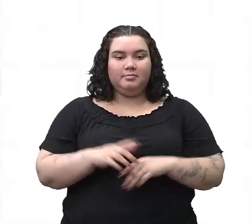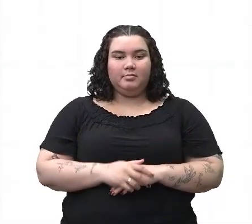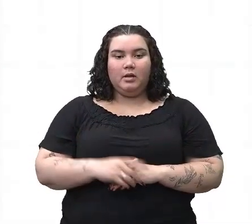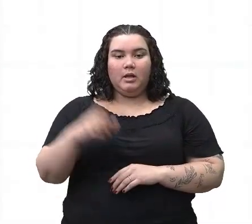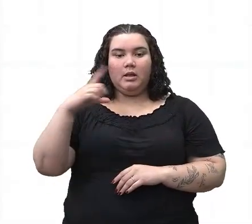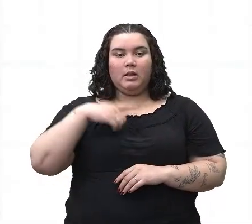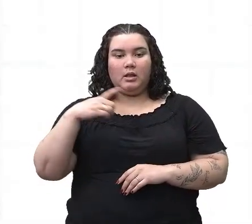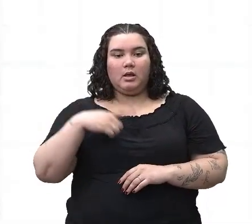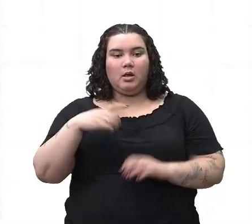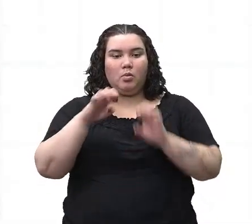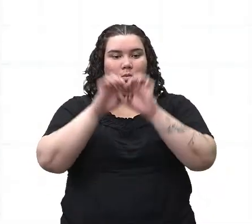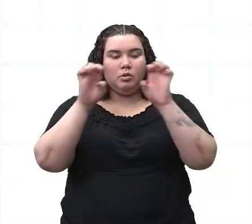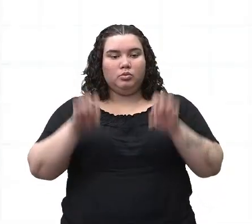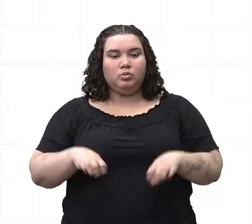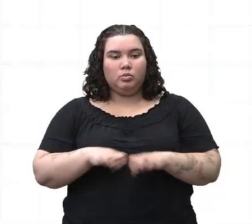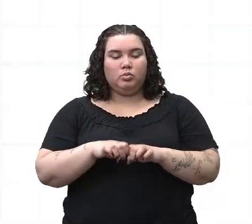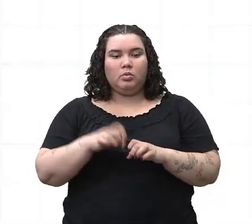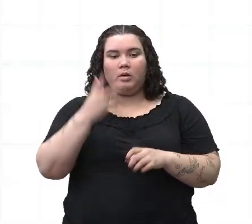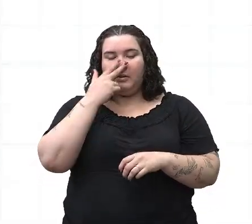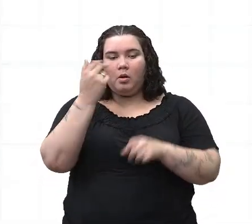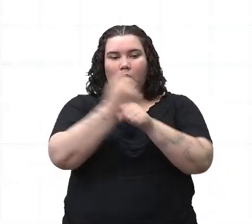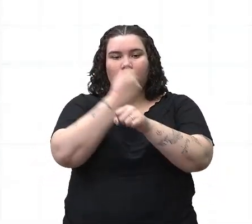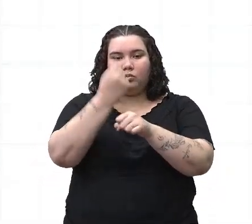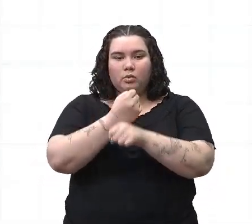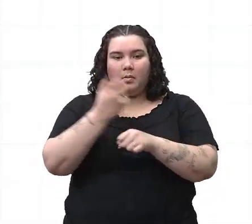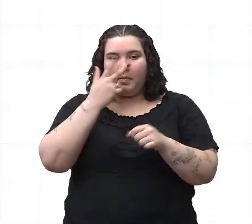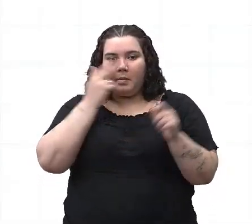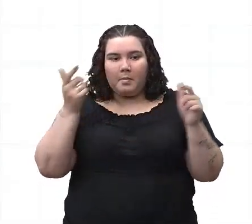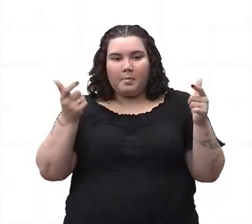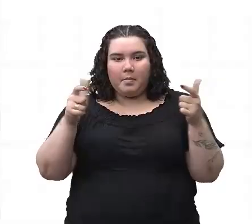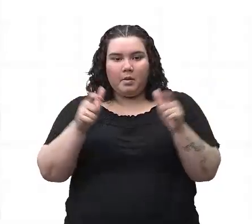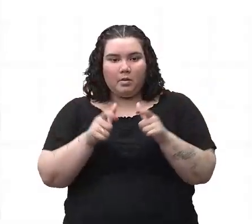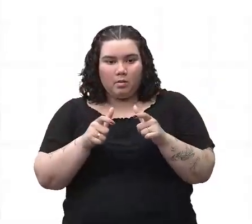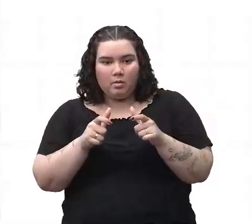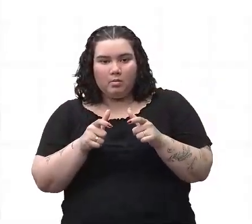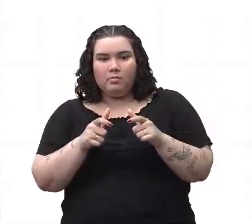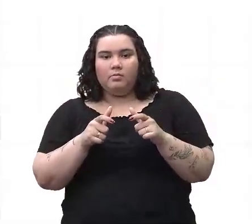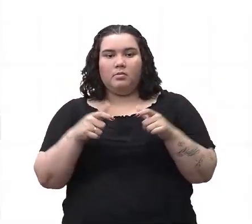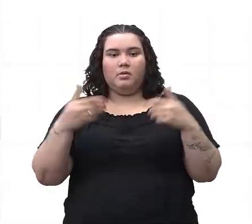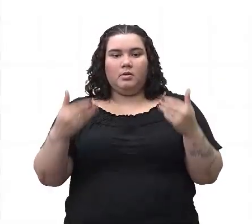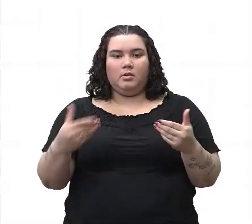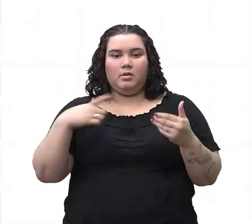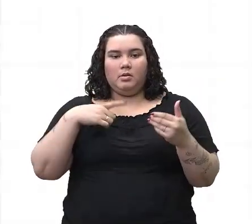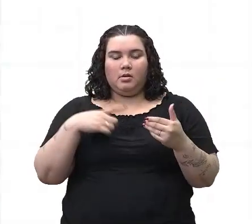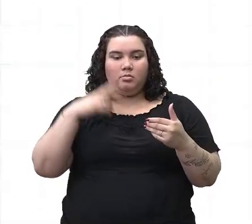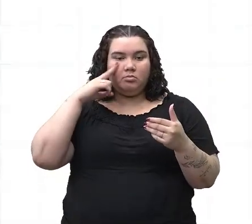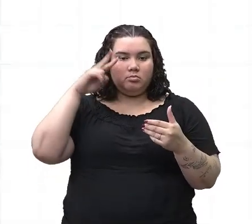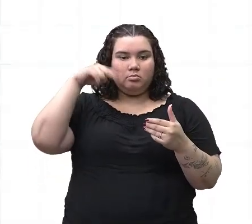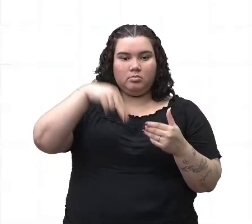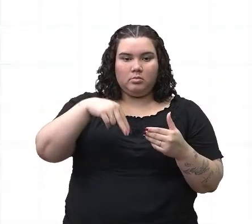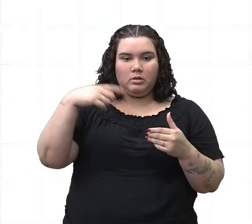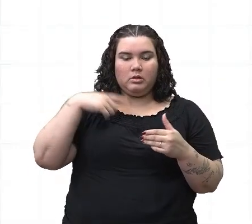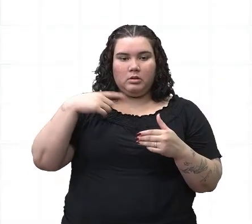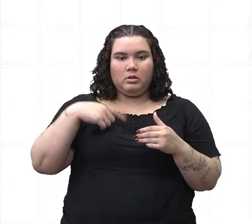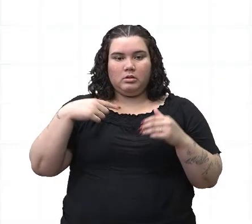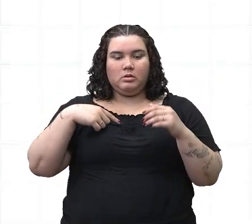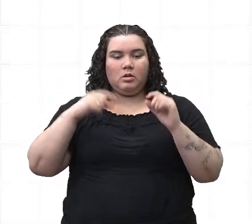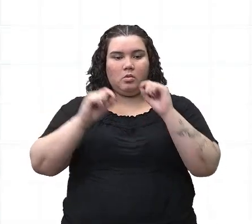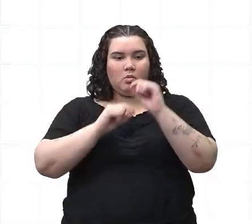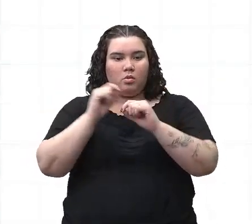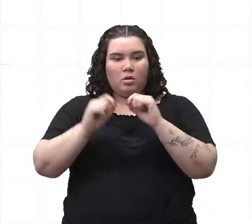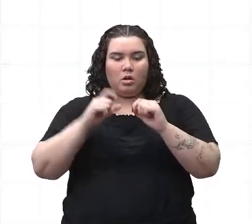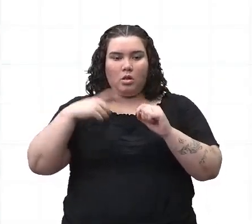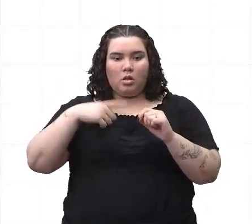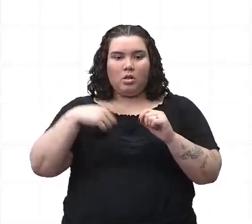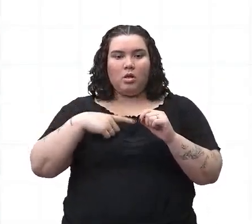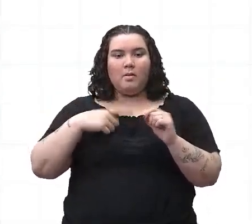tem uma estrutura diferente, é como se ele fosse um pouco menor, né? E aí agora por cima a gente consegue ver, ele é uma estrutura menor e aí